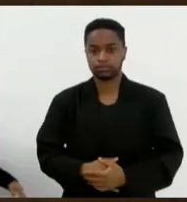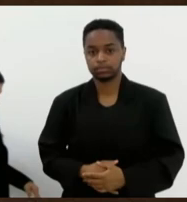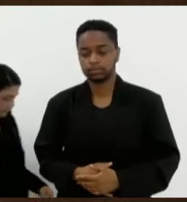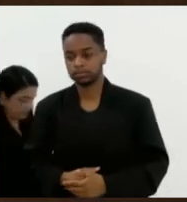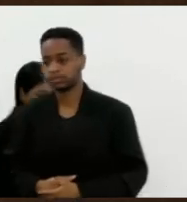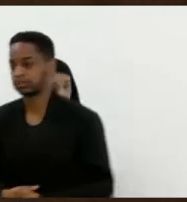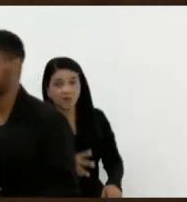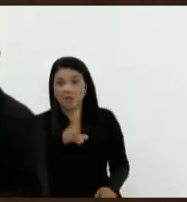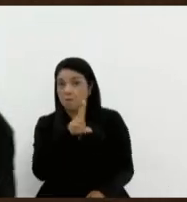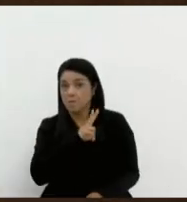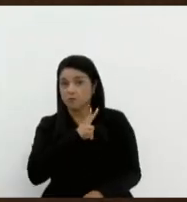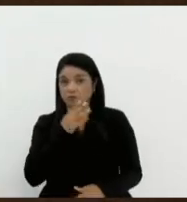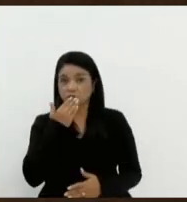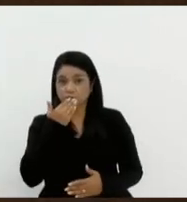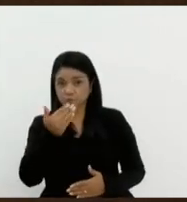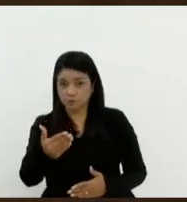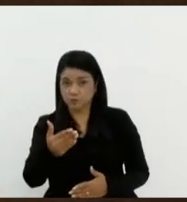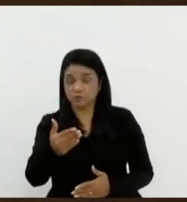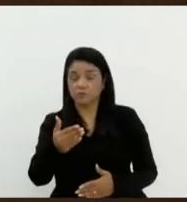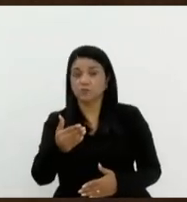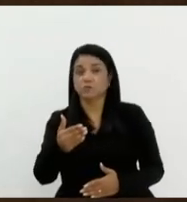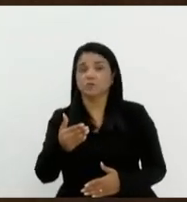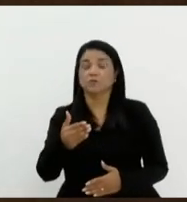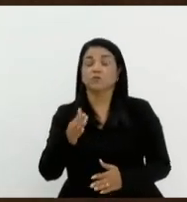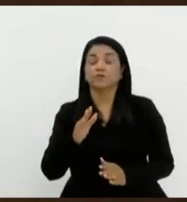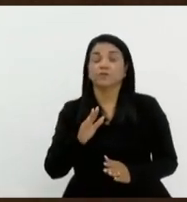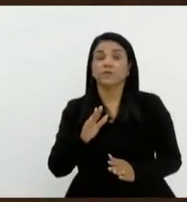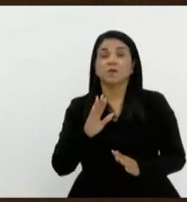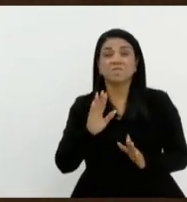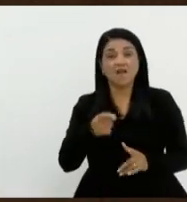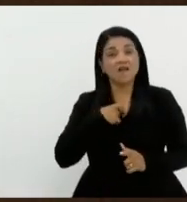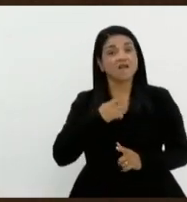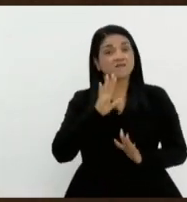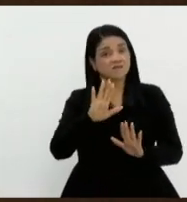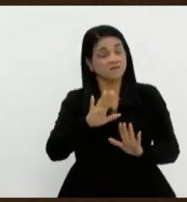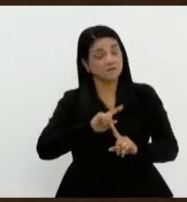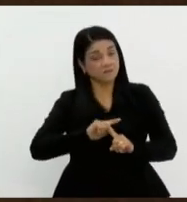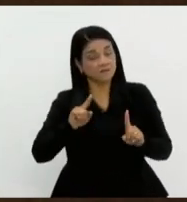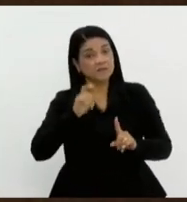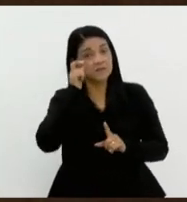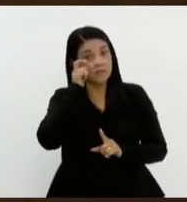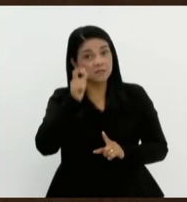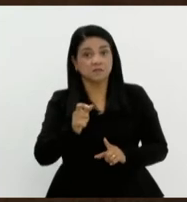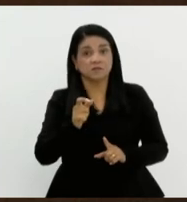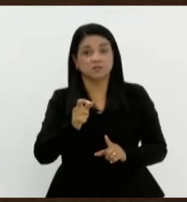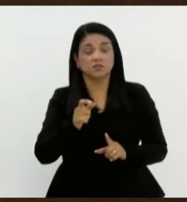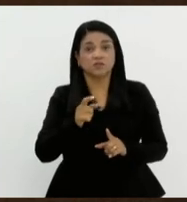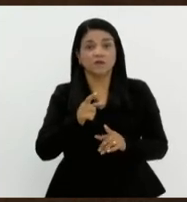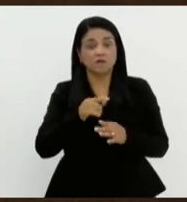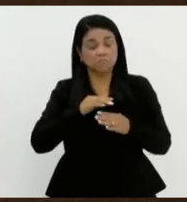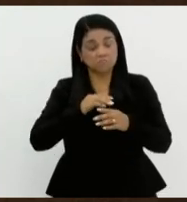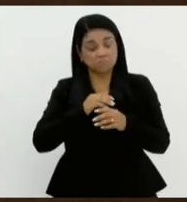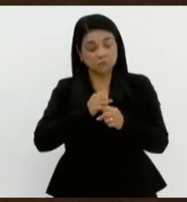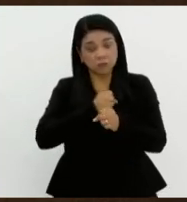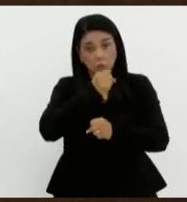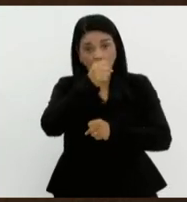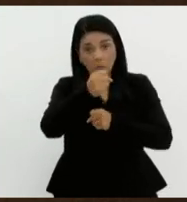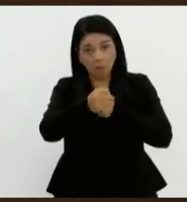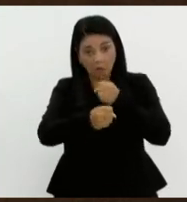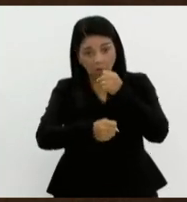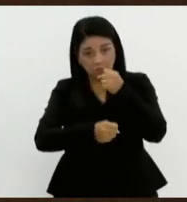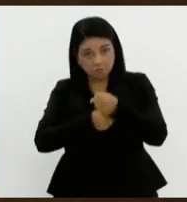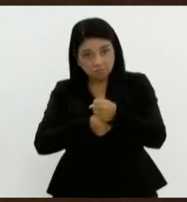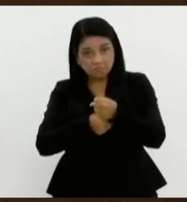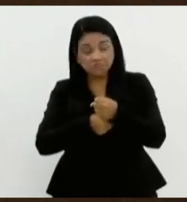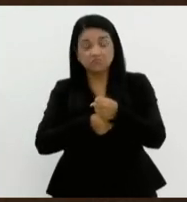já solicitamos tal, mas é interessante, senão vai passar 2024 e